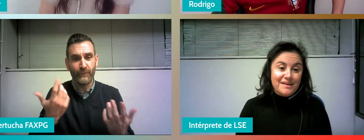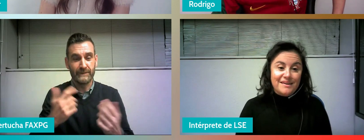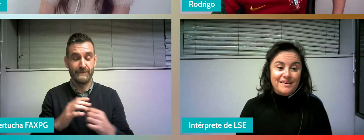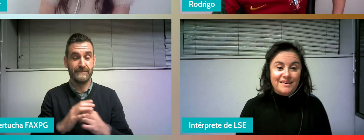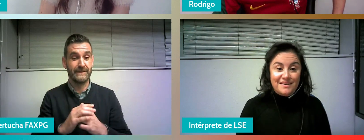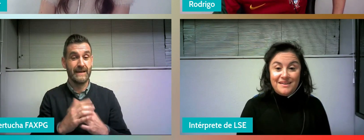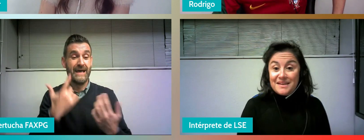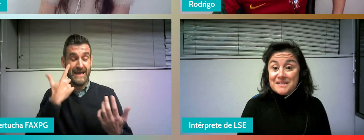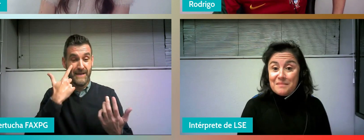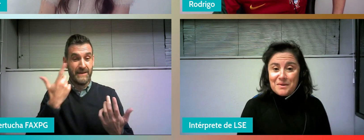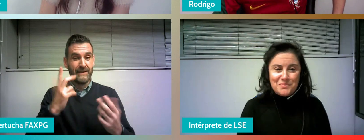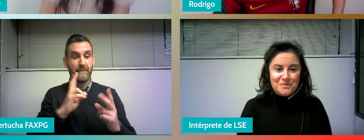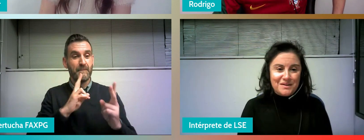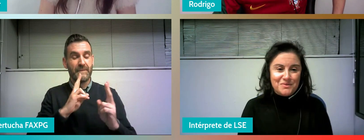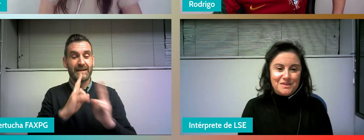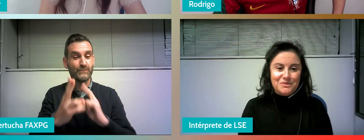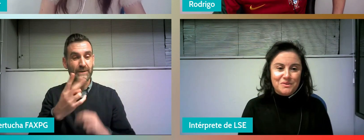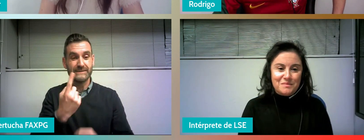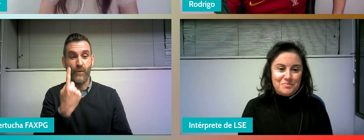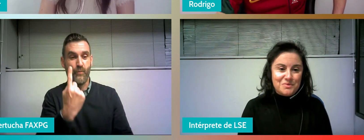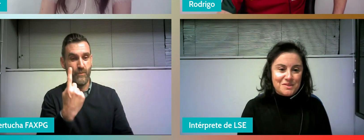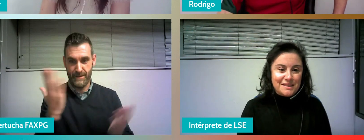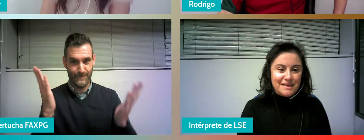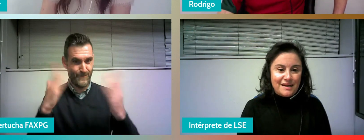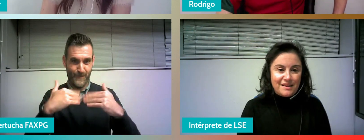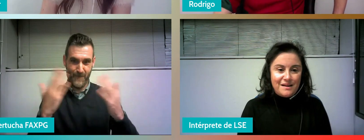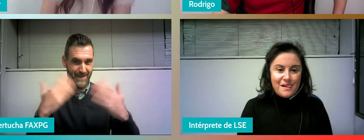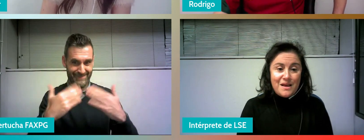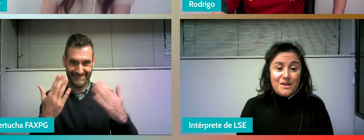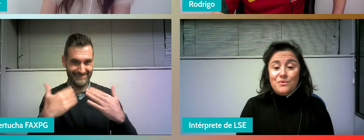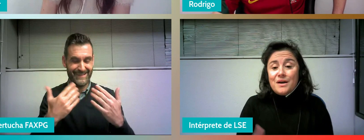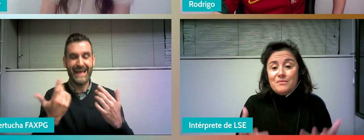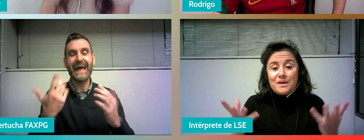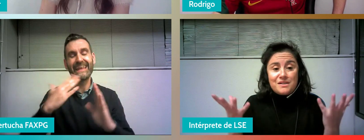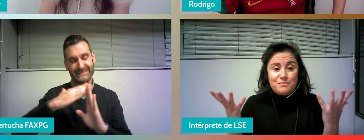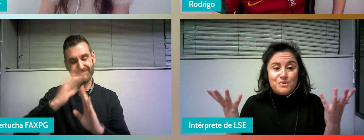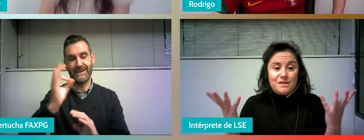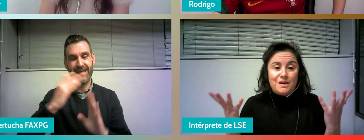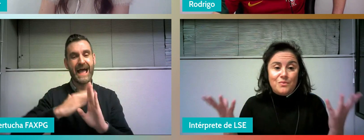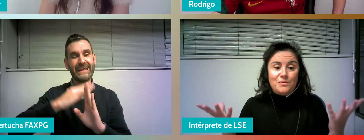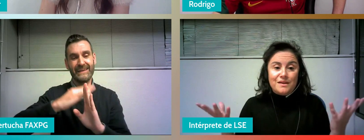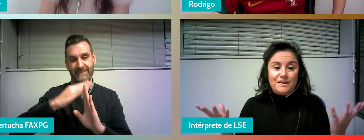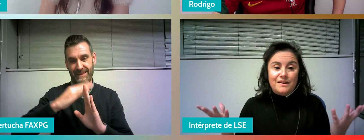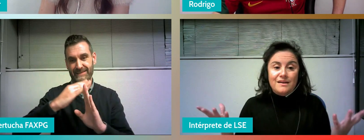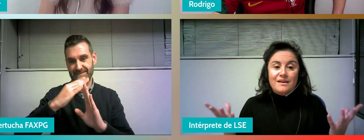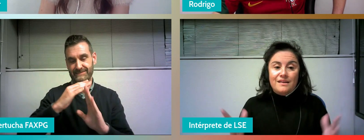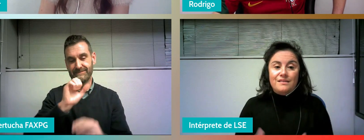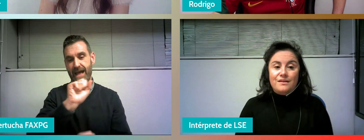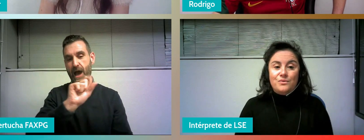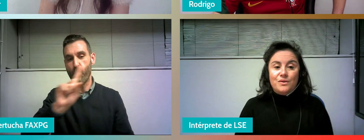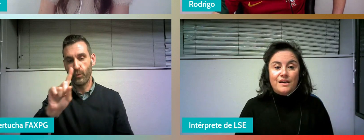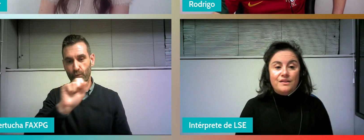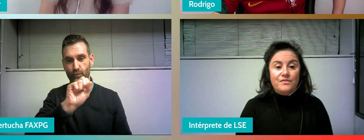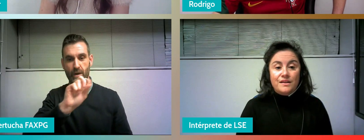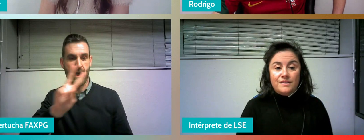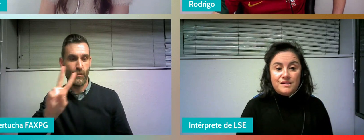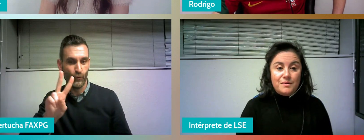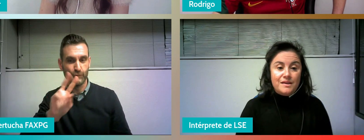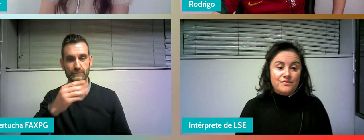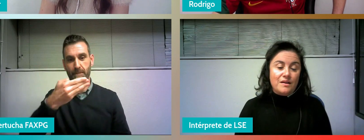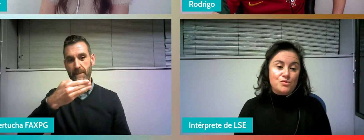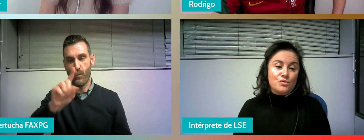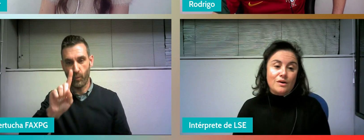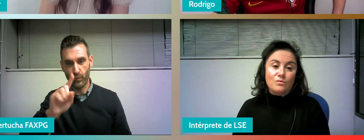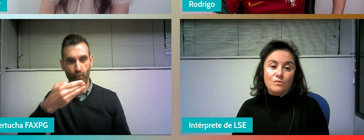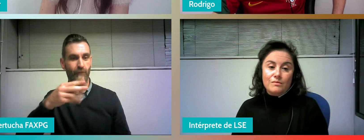bela, que ten esa pregunta, ¿no?, canto tempo se tarda. Non hai unha resposta única. É certo que hai diferentes